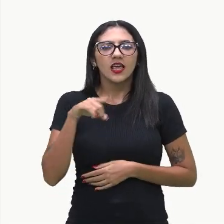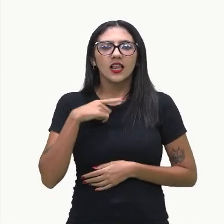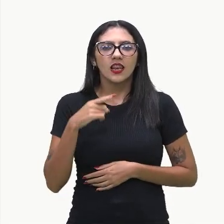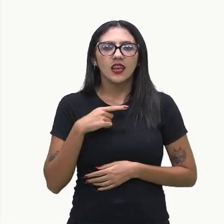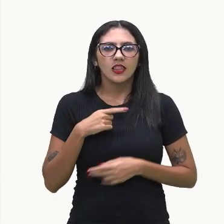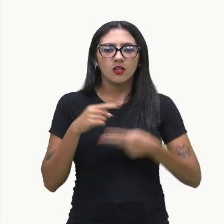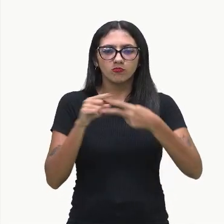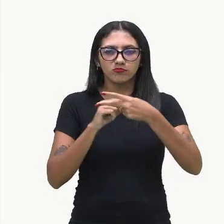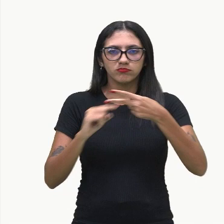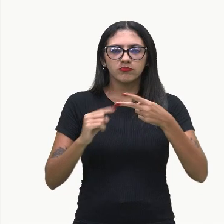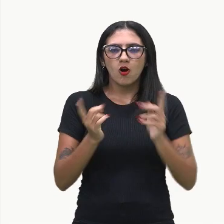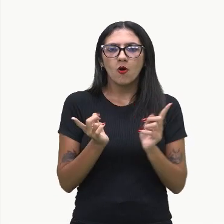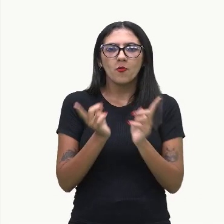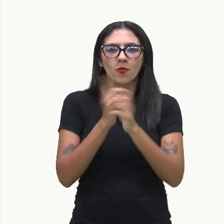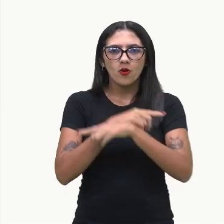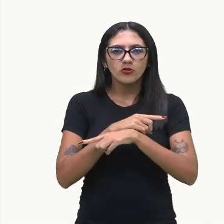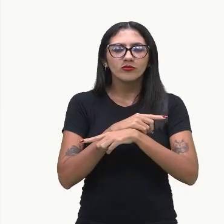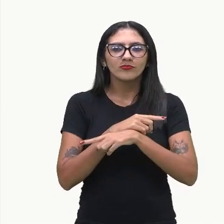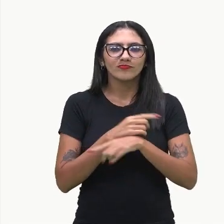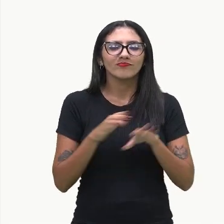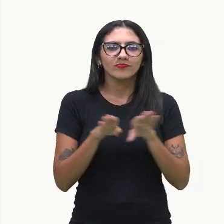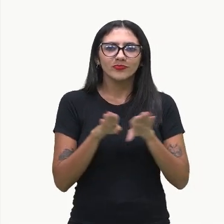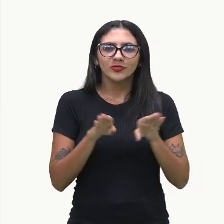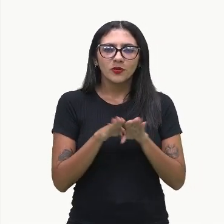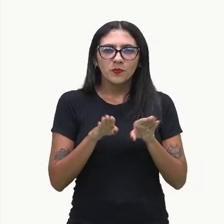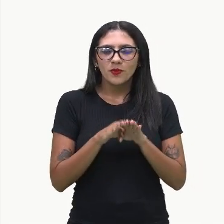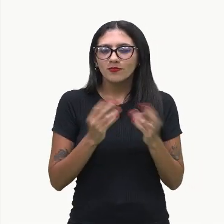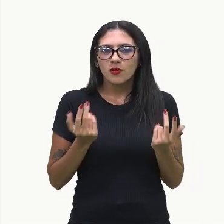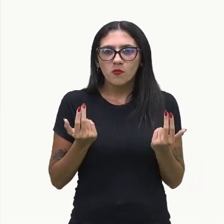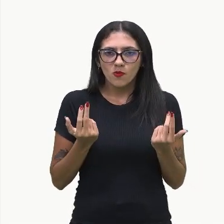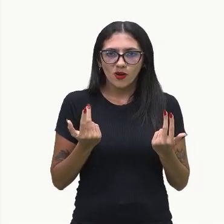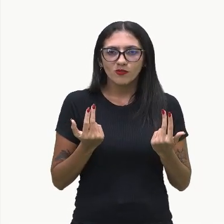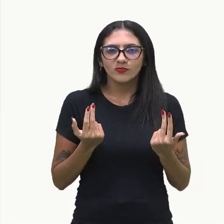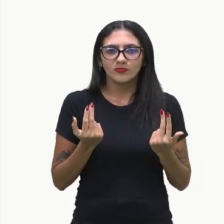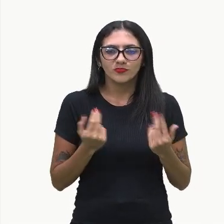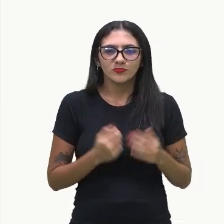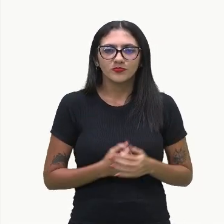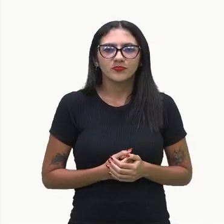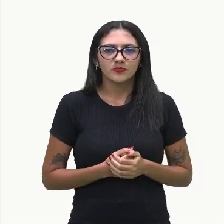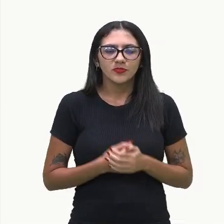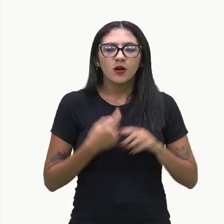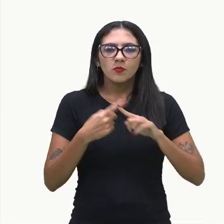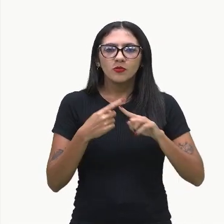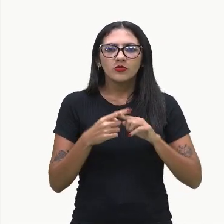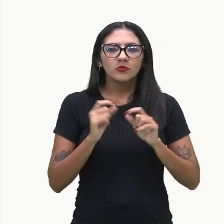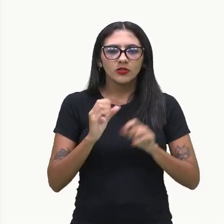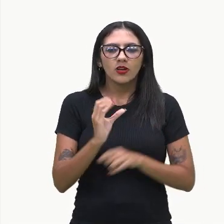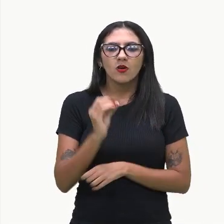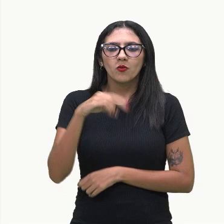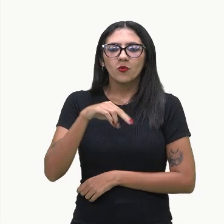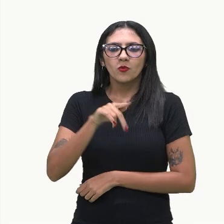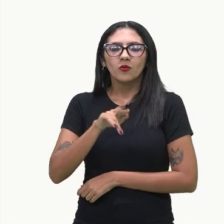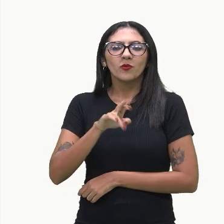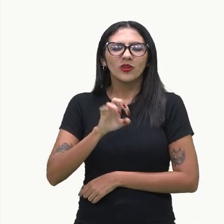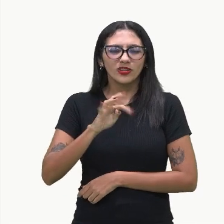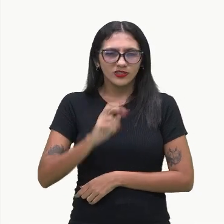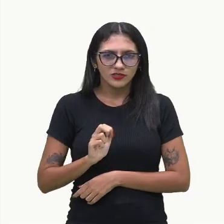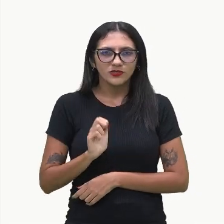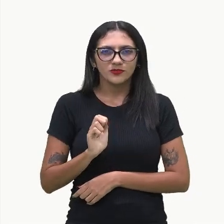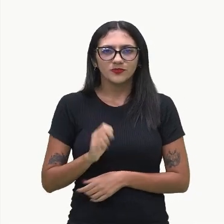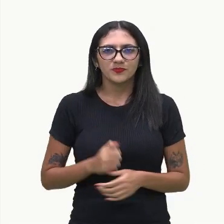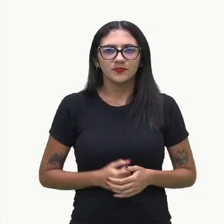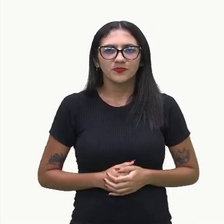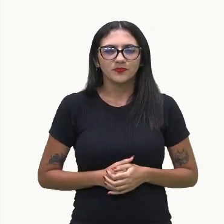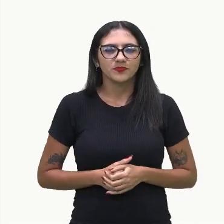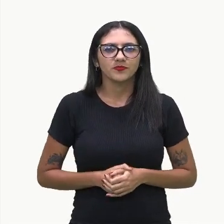pelo vértice, as medidas são iguais, porque eles são ângulos congruentes. Tudo